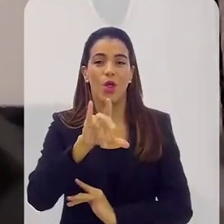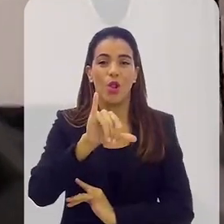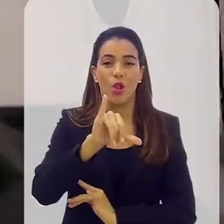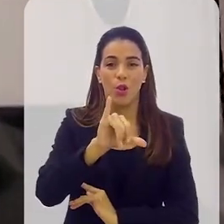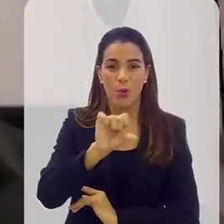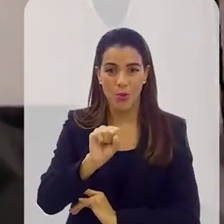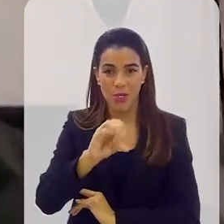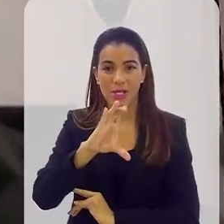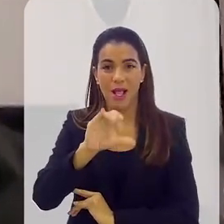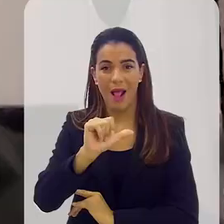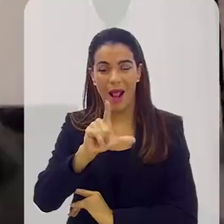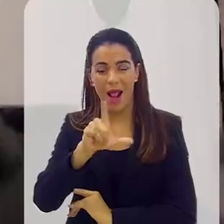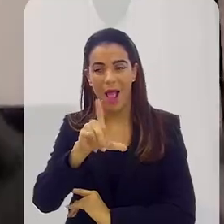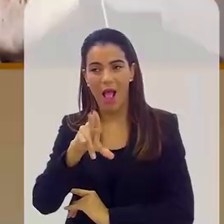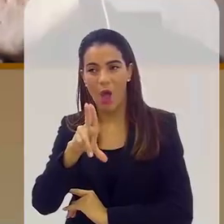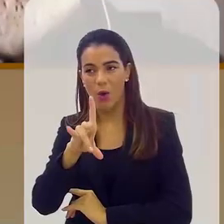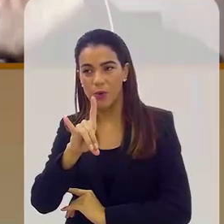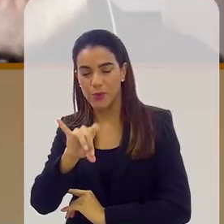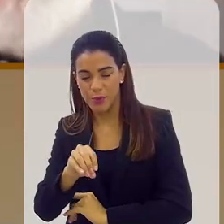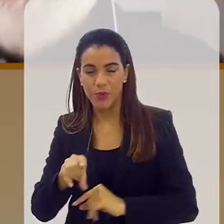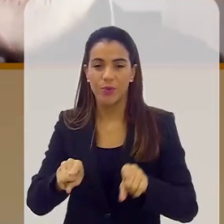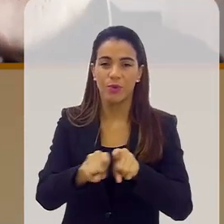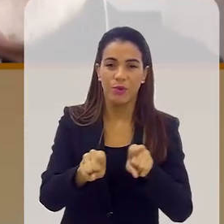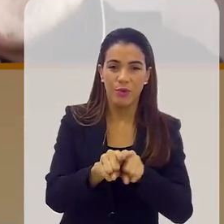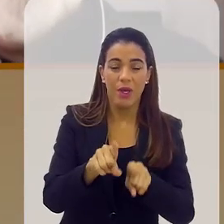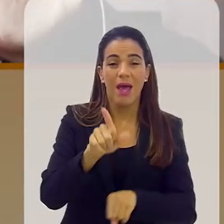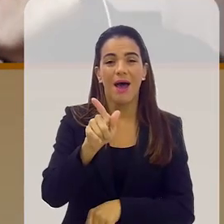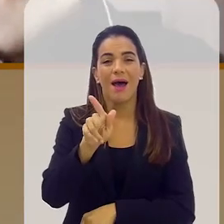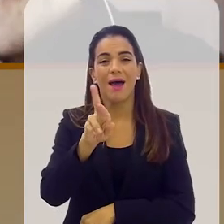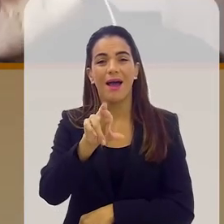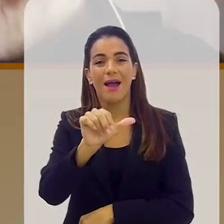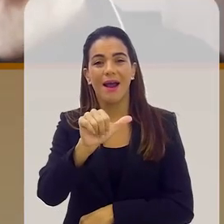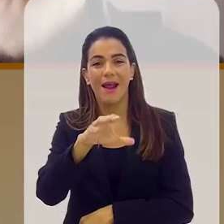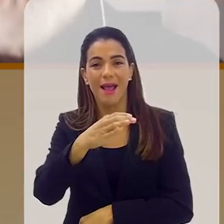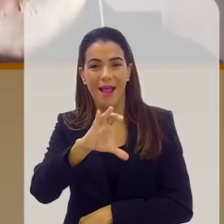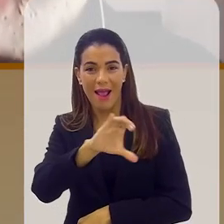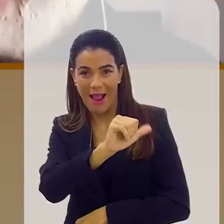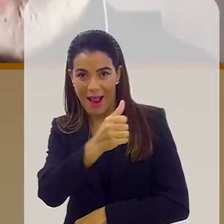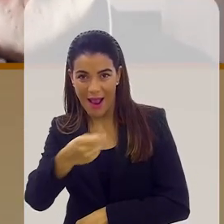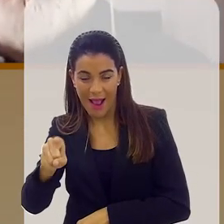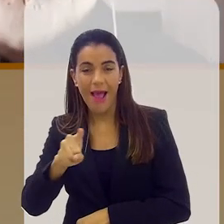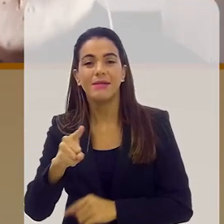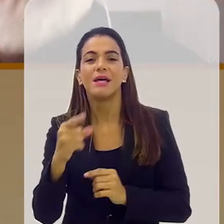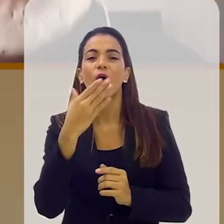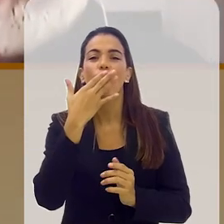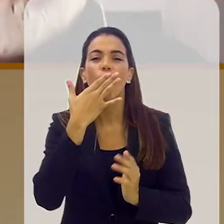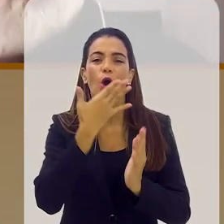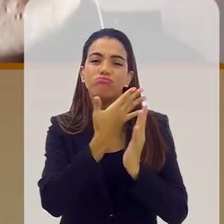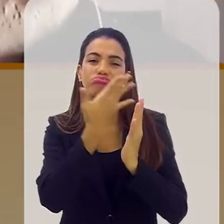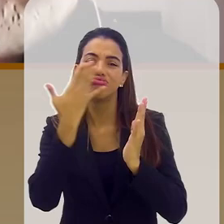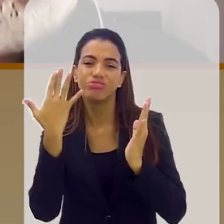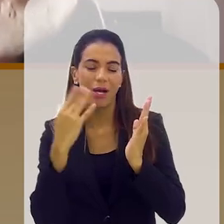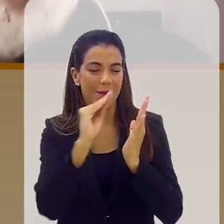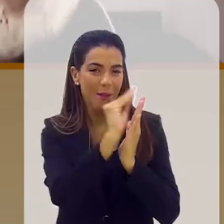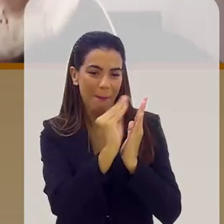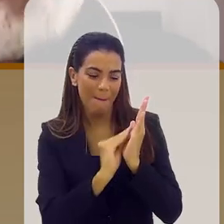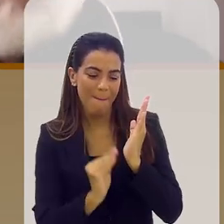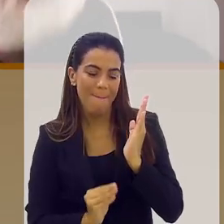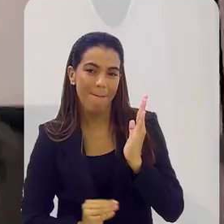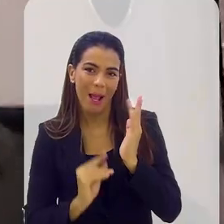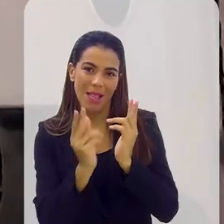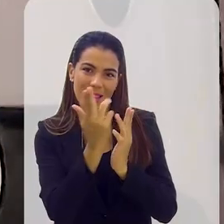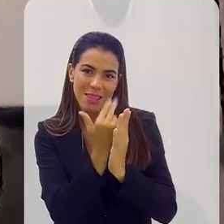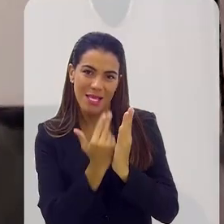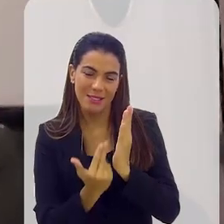Lustosa também, que está nos ajudando. Então, ali é aquela Graça Lima, que é ilustradora de livros infantis. Então, ali naqueles